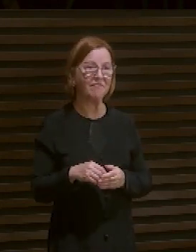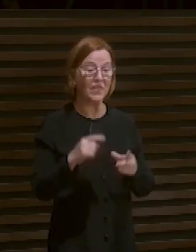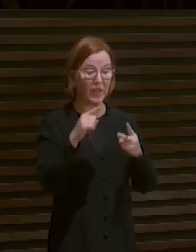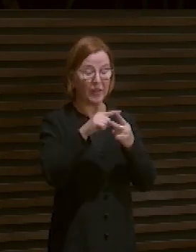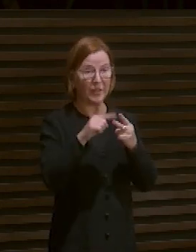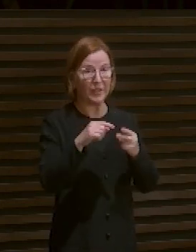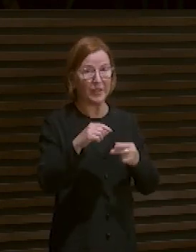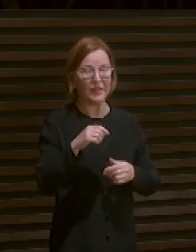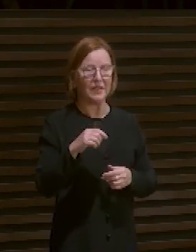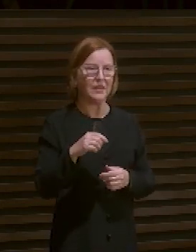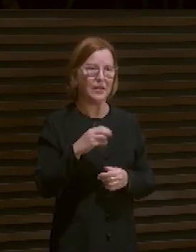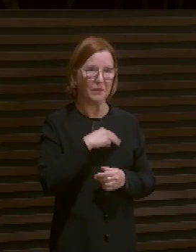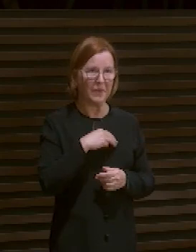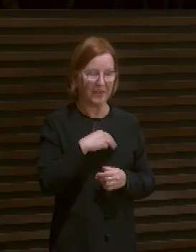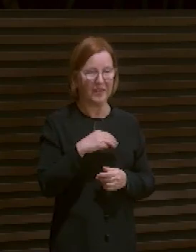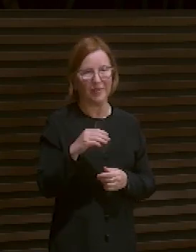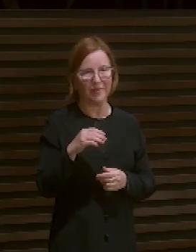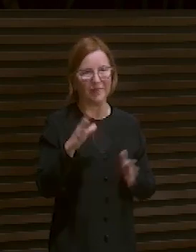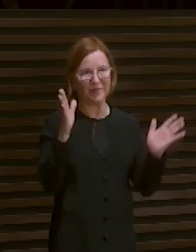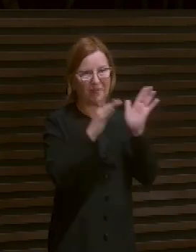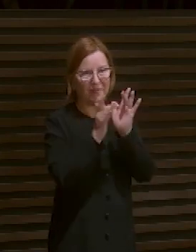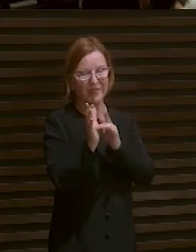revelação do nome do Pai.